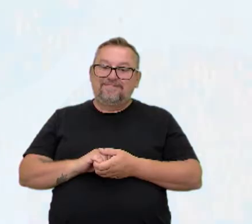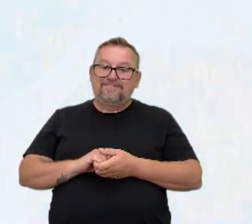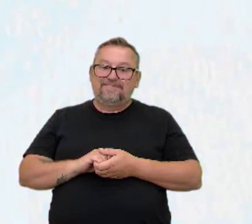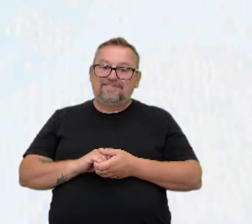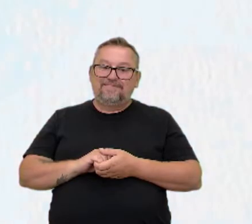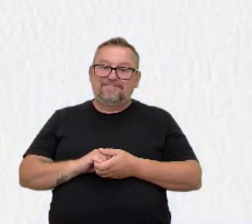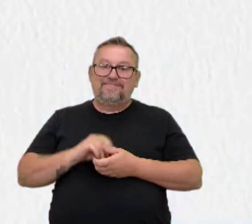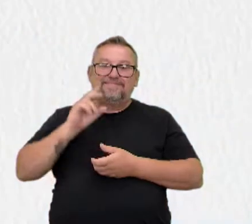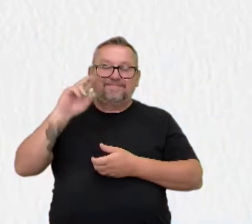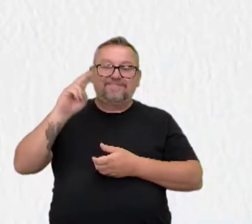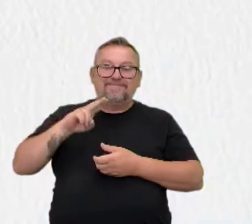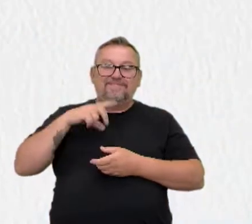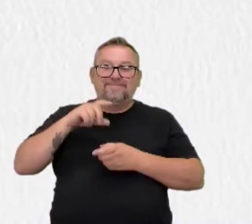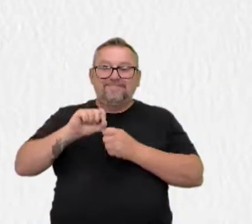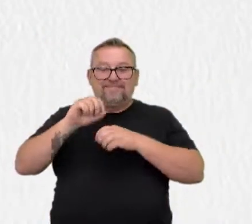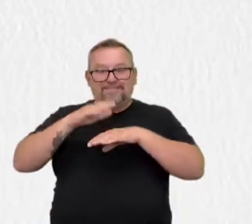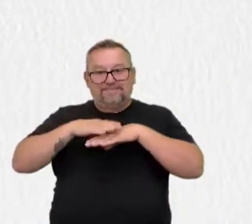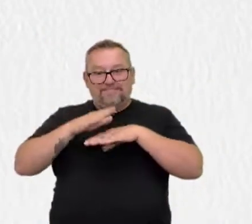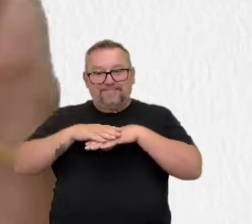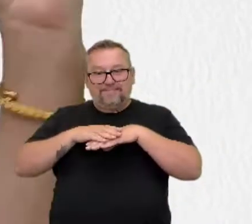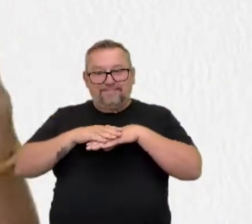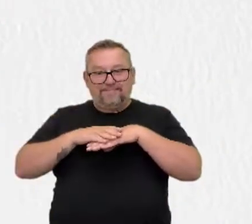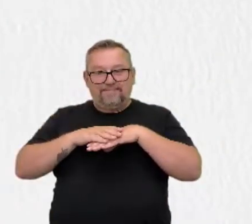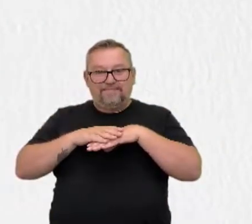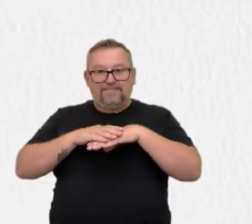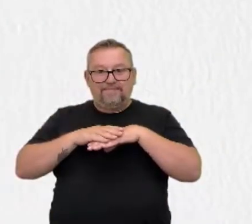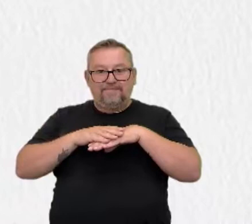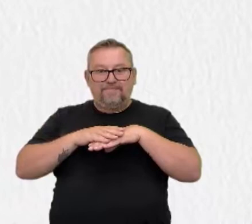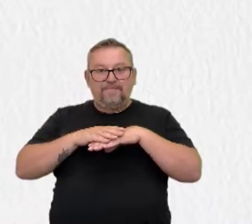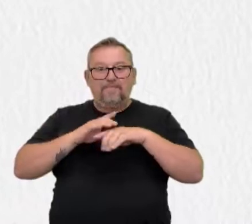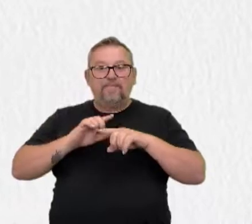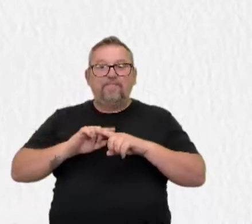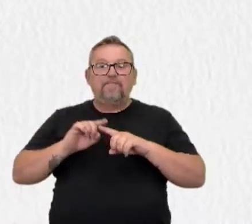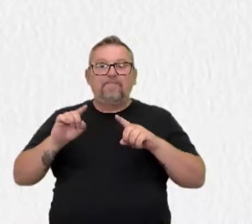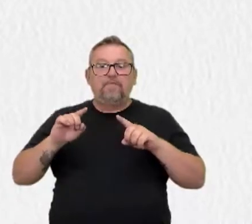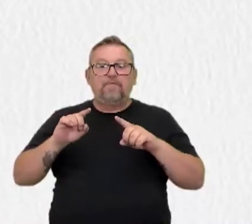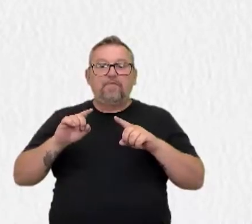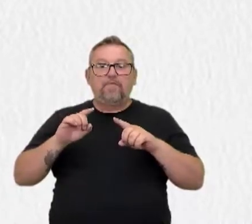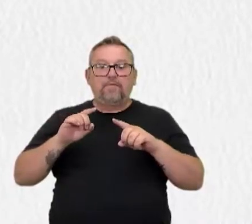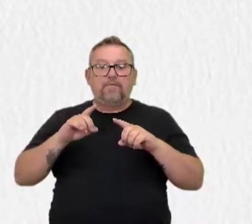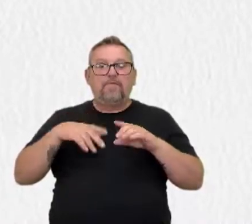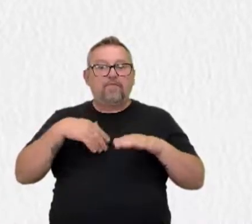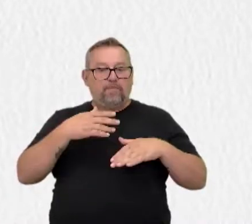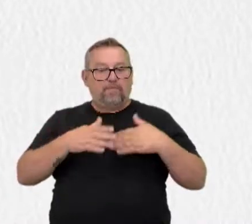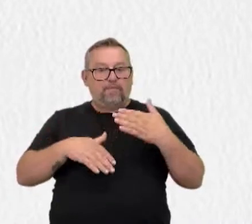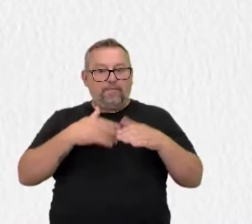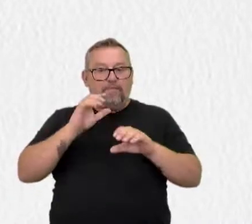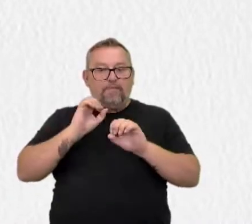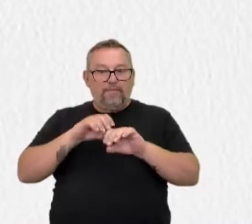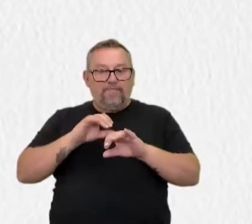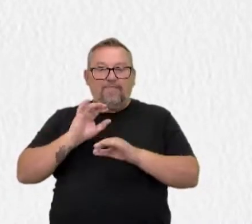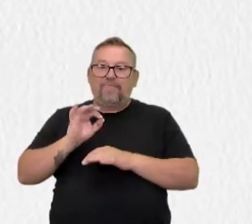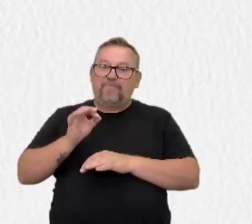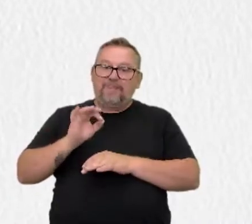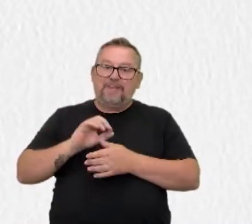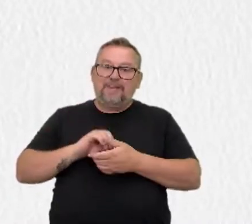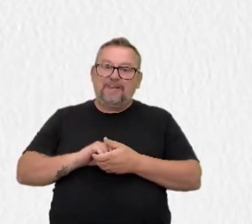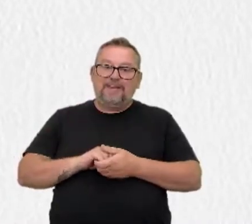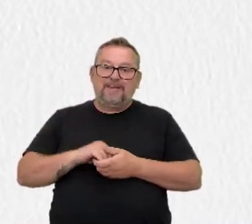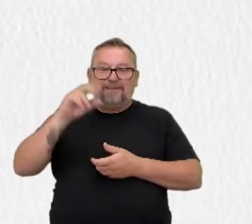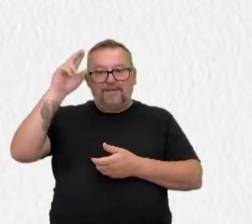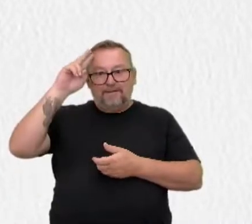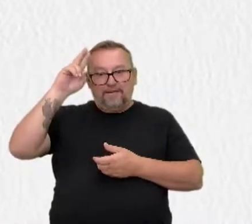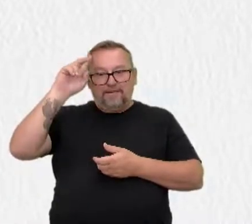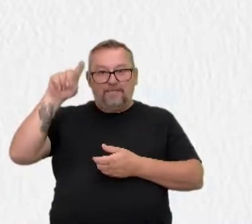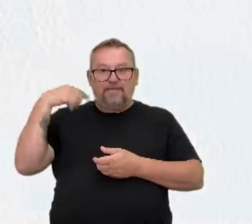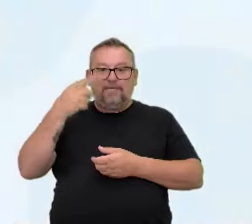o que você vai construir dentro da sua linha aí de processo educacional mesmo, tá certo? Lembrando que